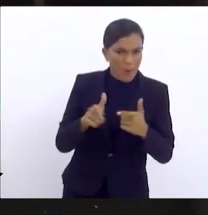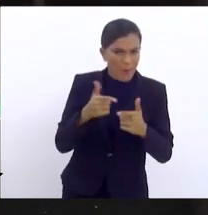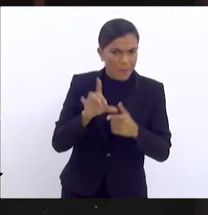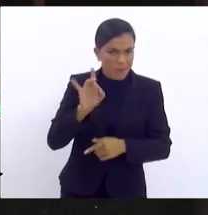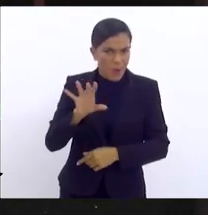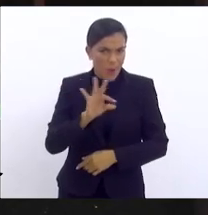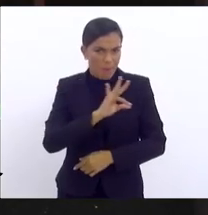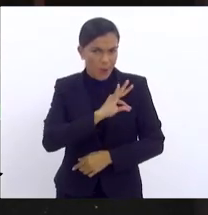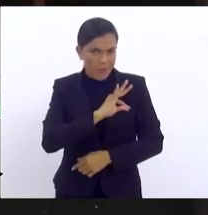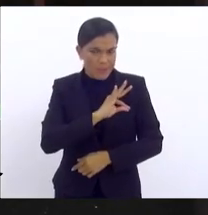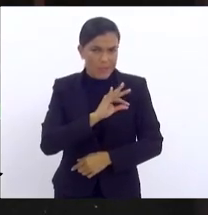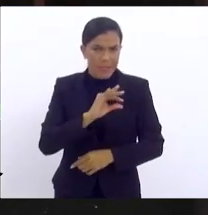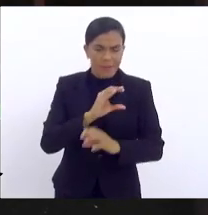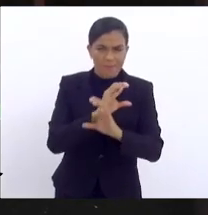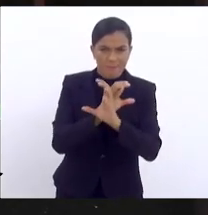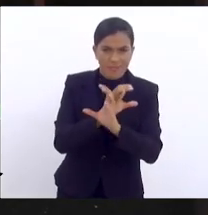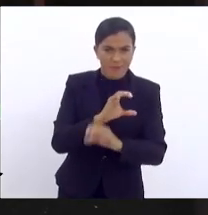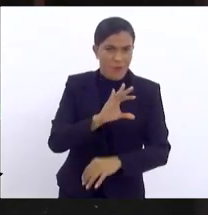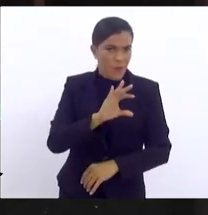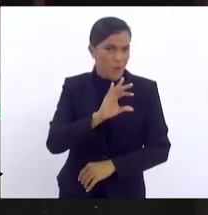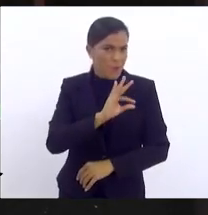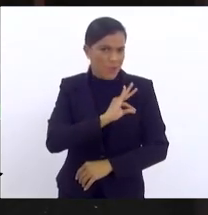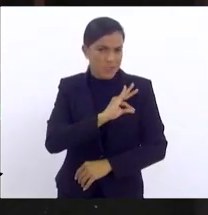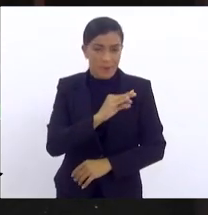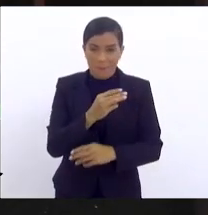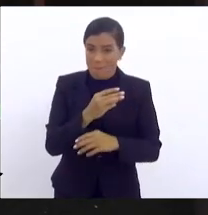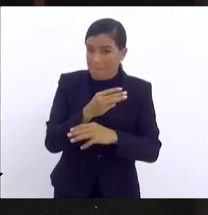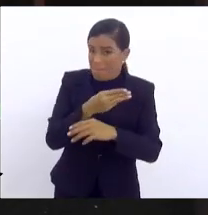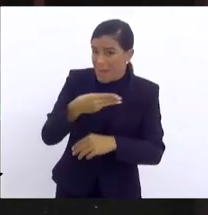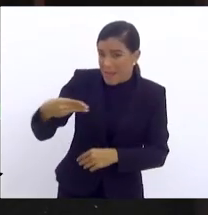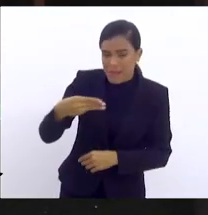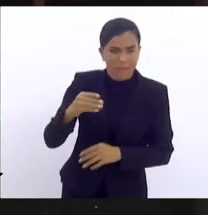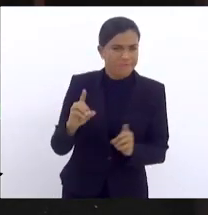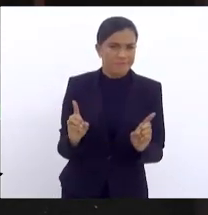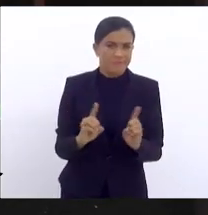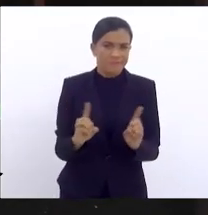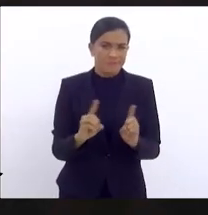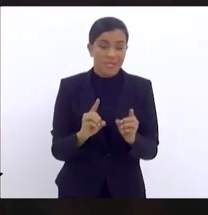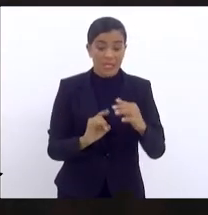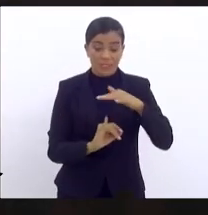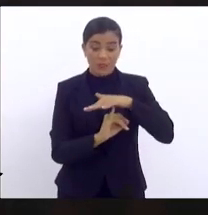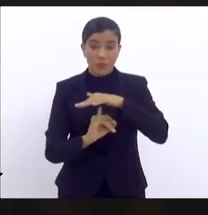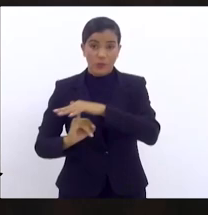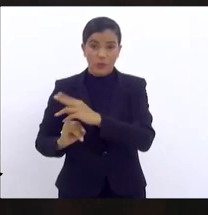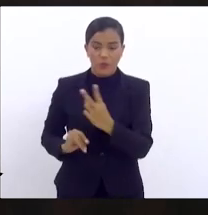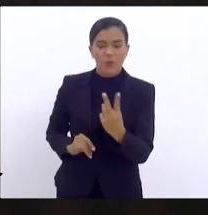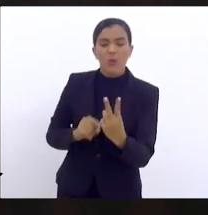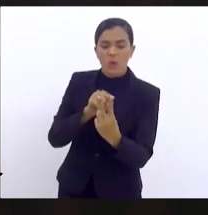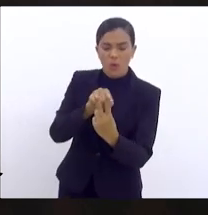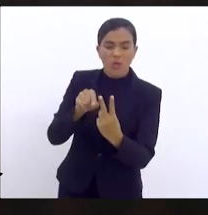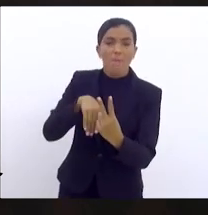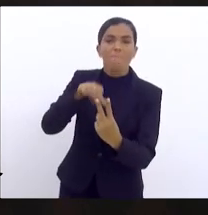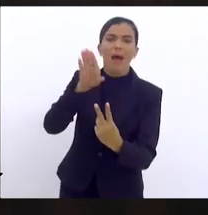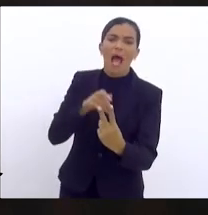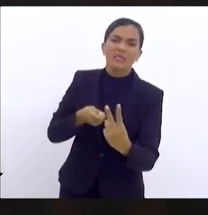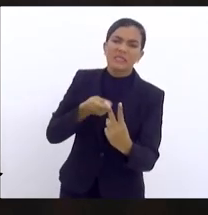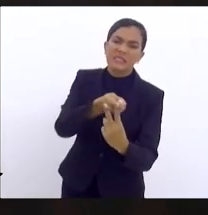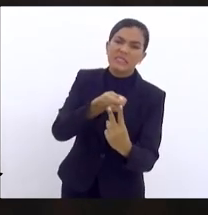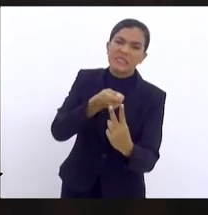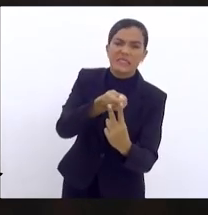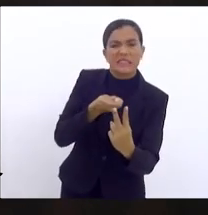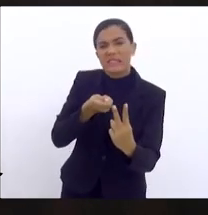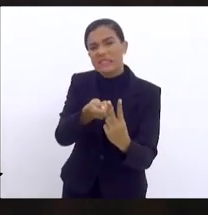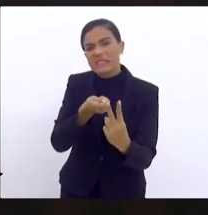militar e da Polícia Civil essas instituições Sem dúvida alguma são as mais cobradas porque